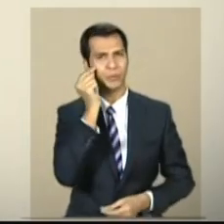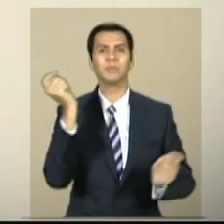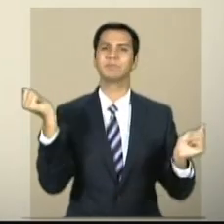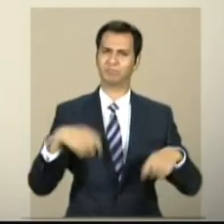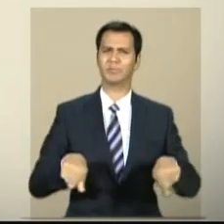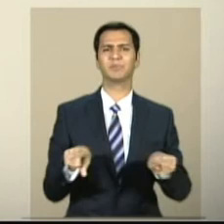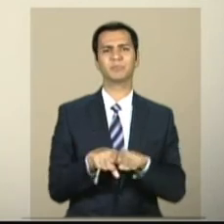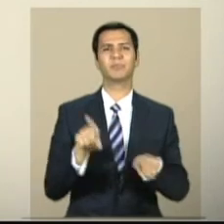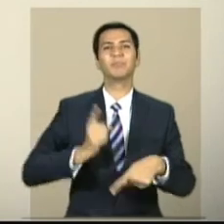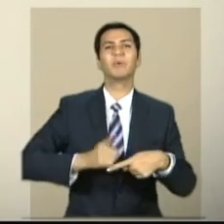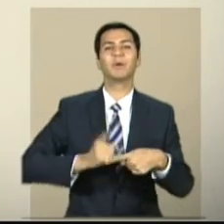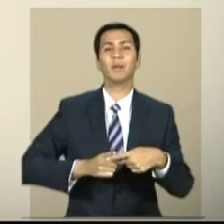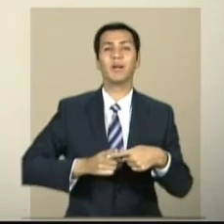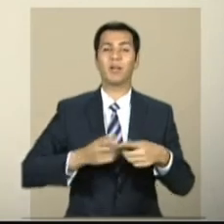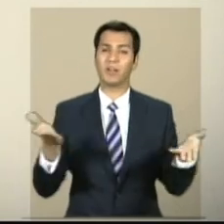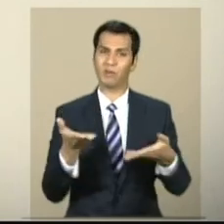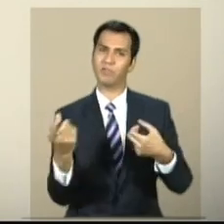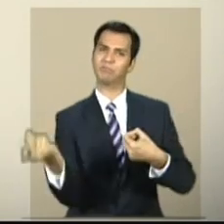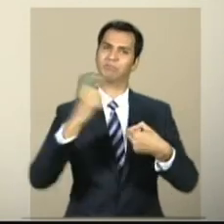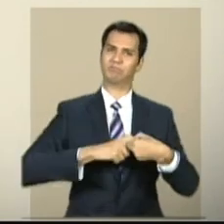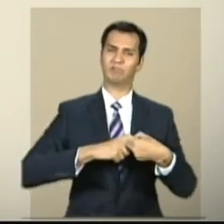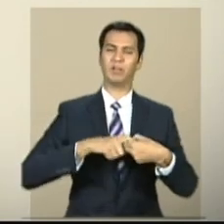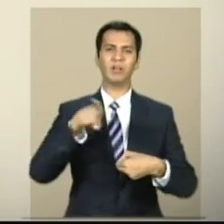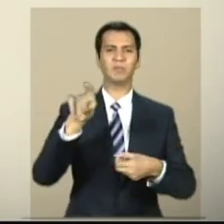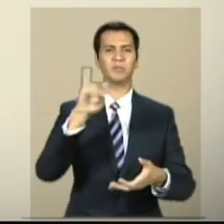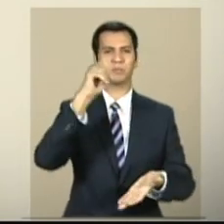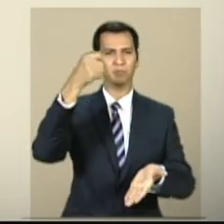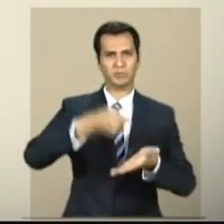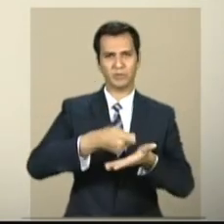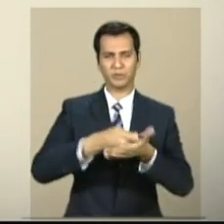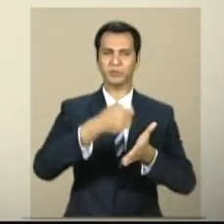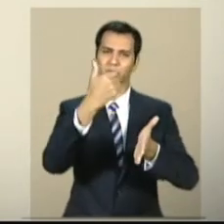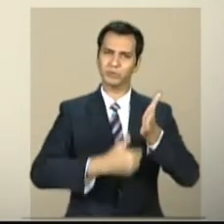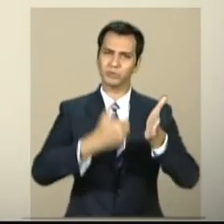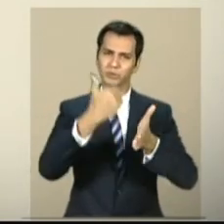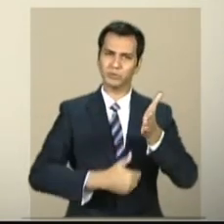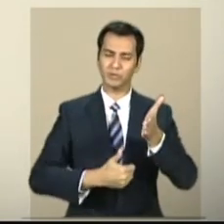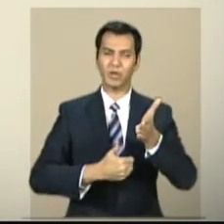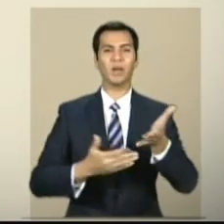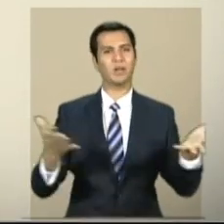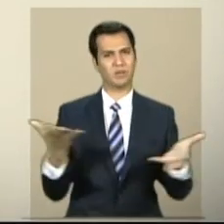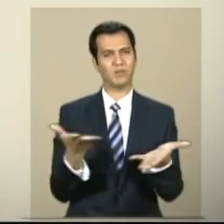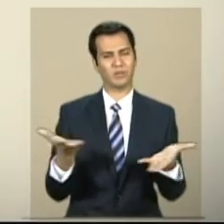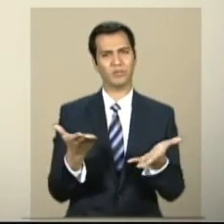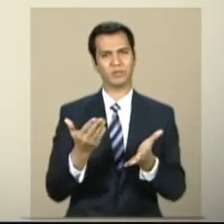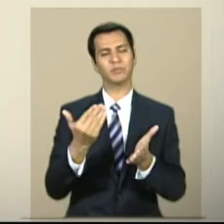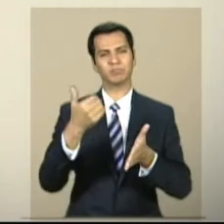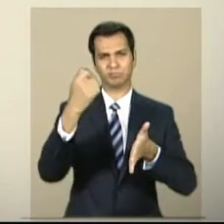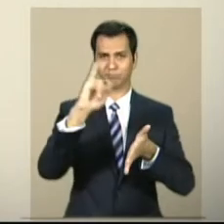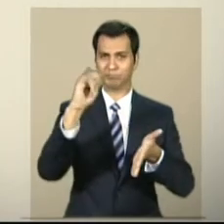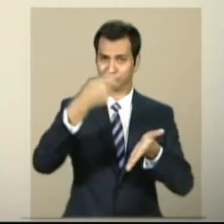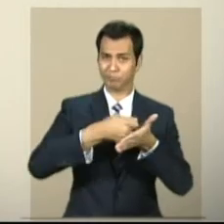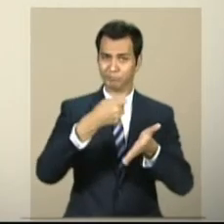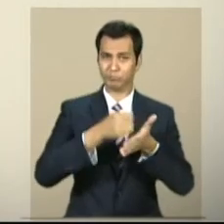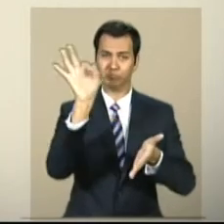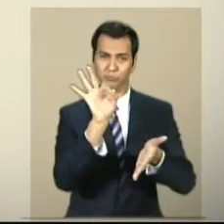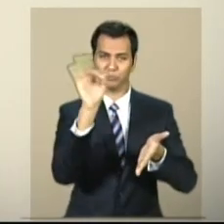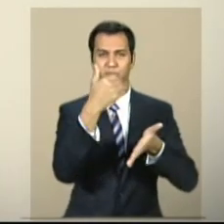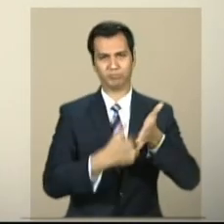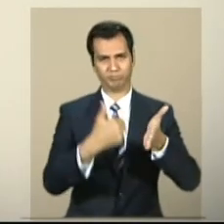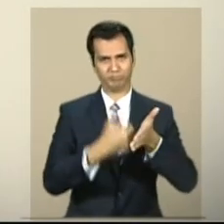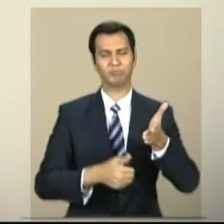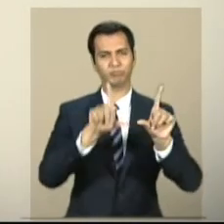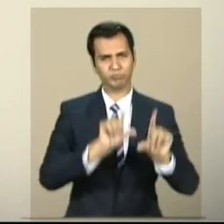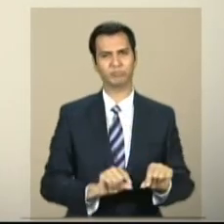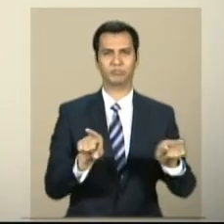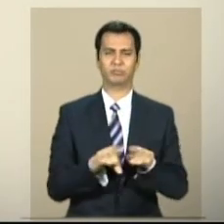enquadrarem, vão pagar menos impostos, porque as alíquotas, Luciano, foram reduzidas. As alíquotas cobradas do Super Simples,